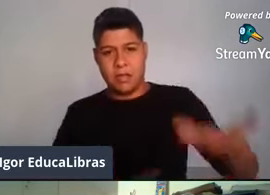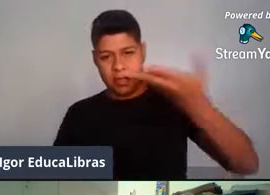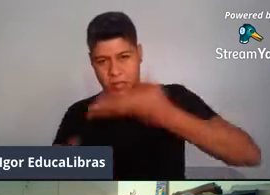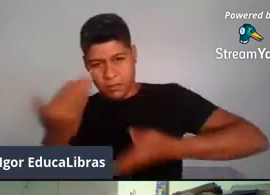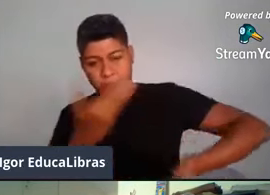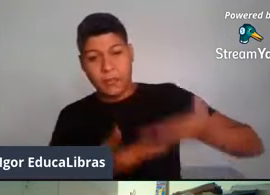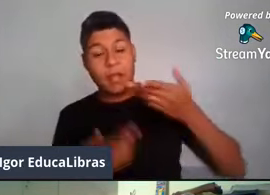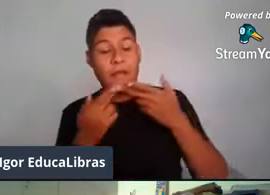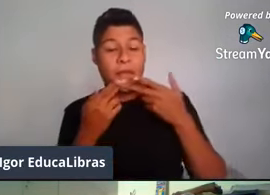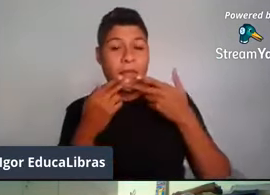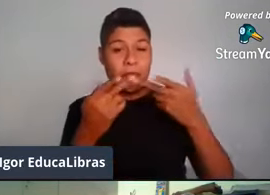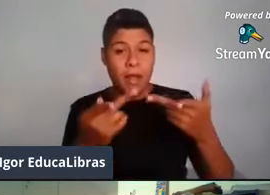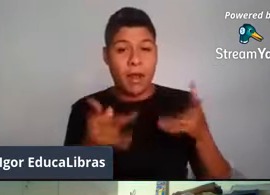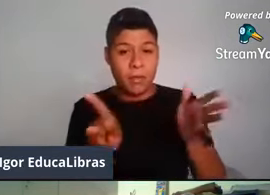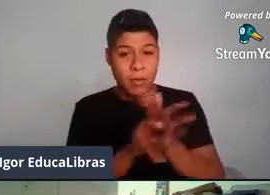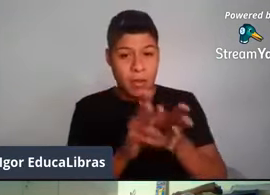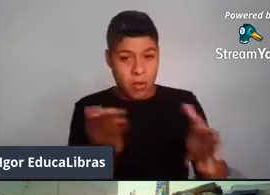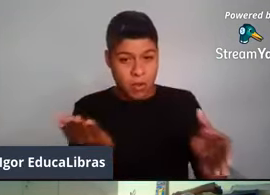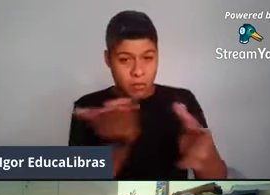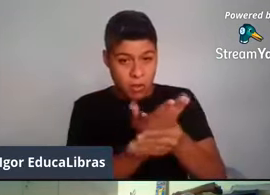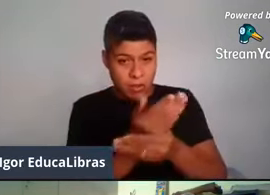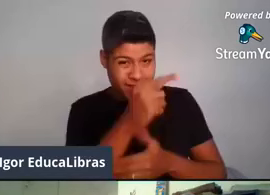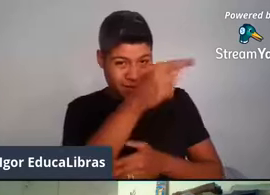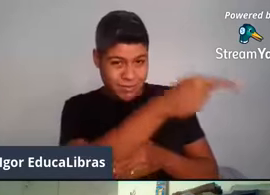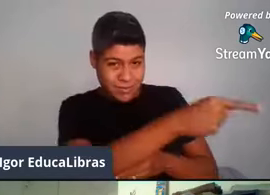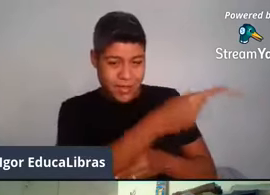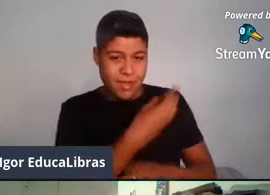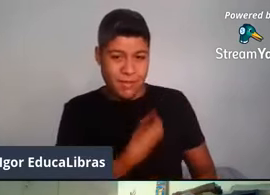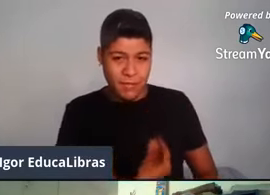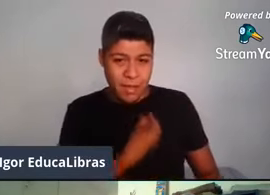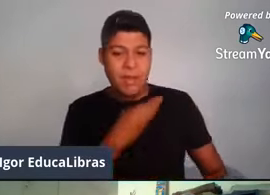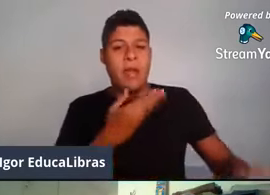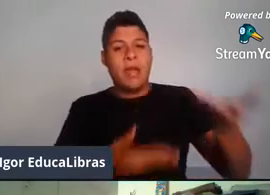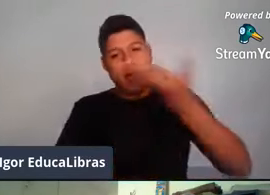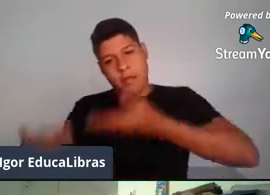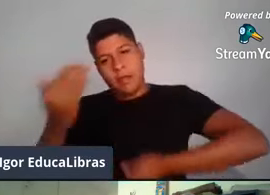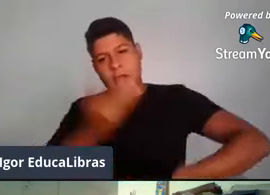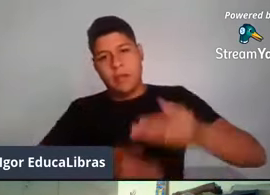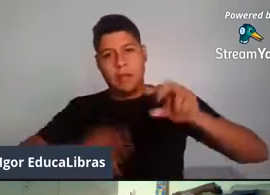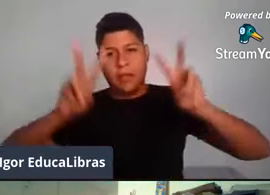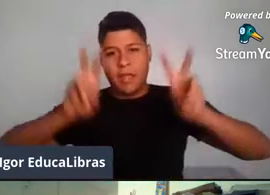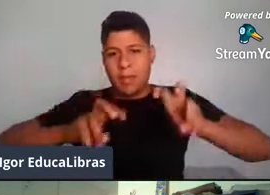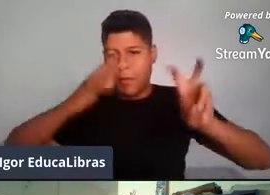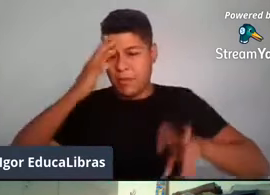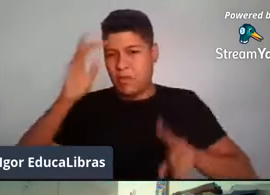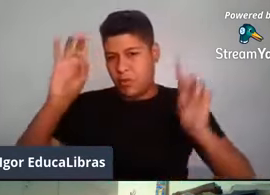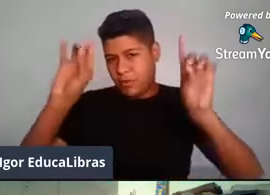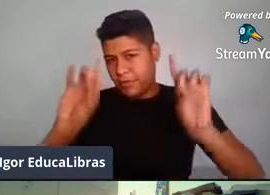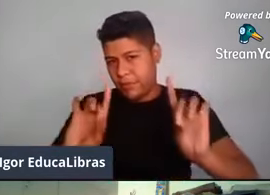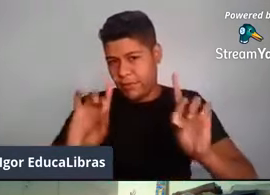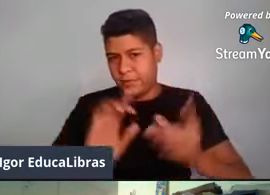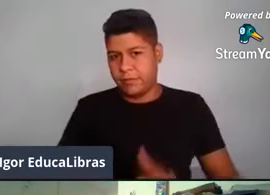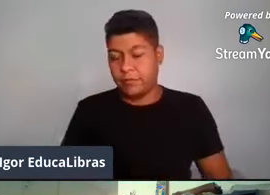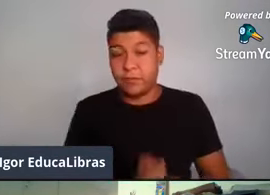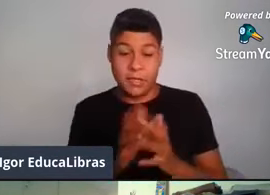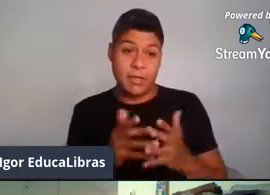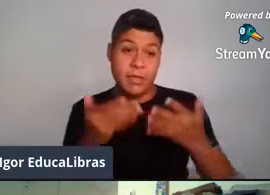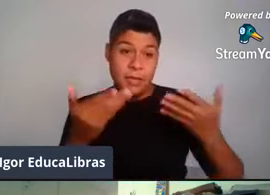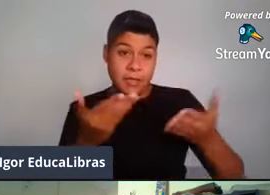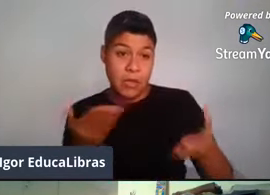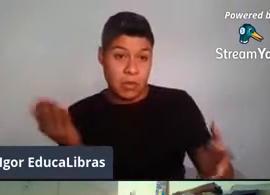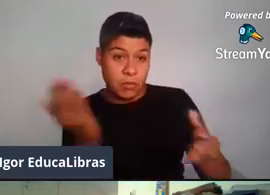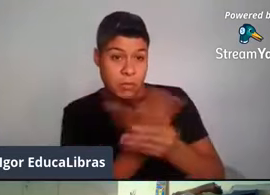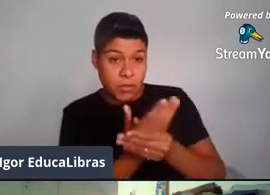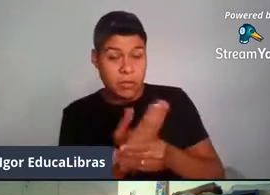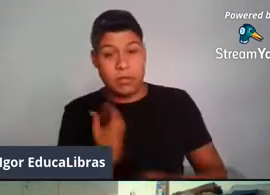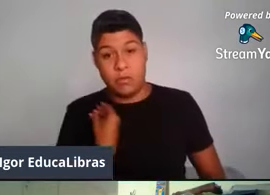falar nos processos que estão no tribunal e que envolvam essa temática da pessoa com deficiência. Então, os processos, quando entravam